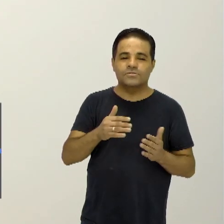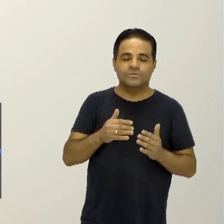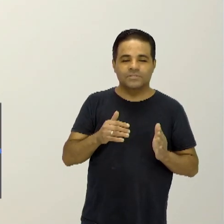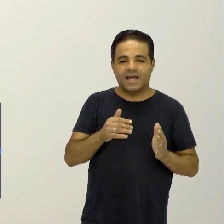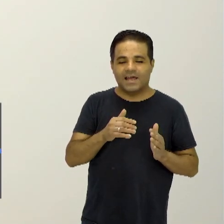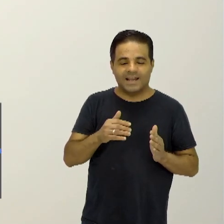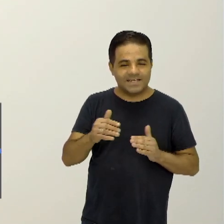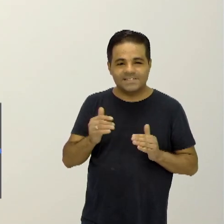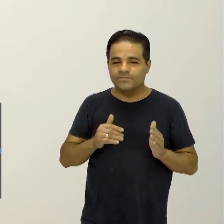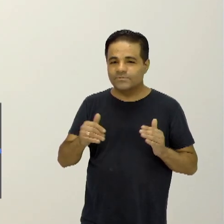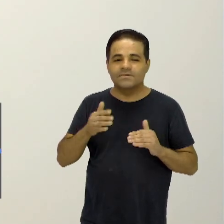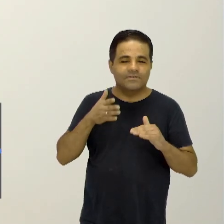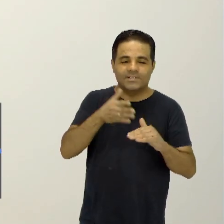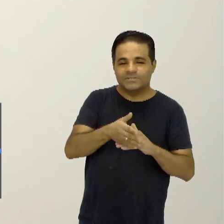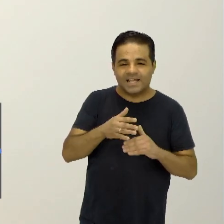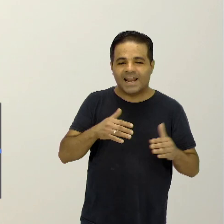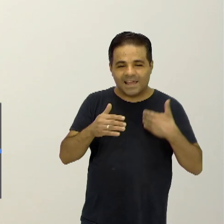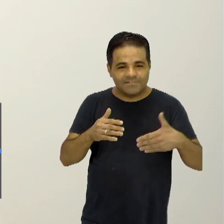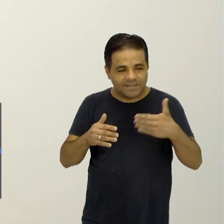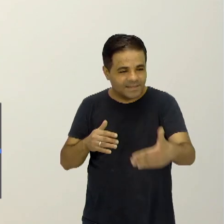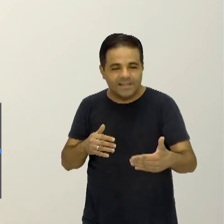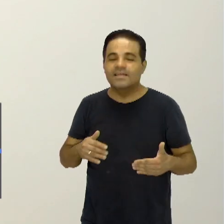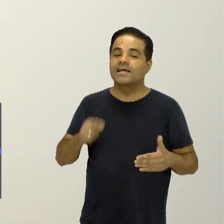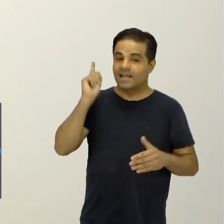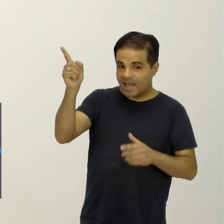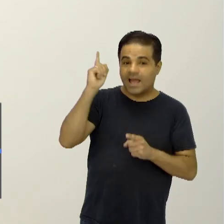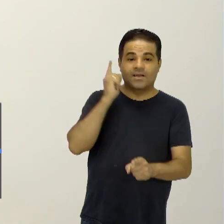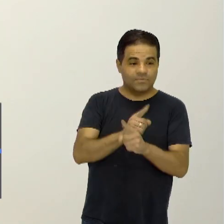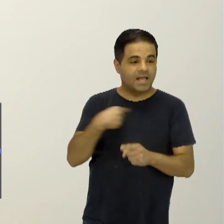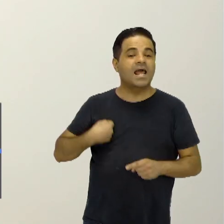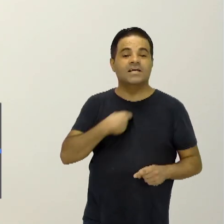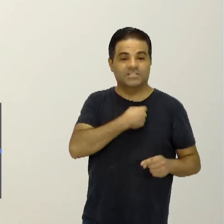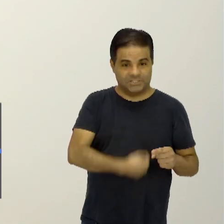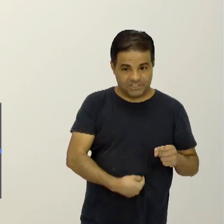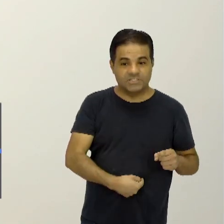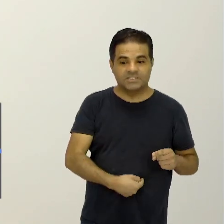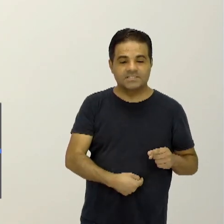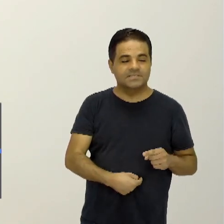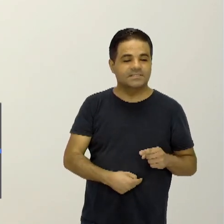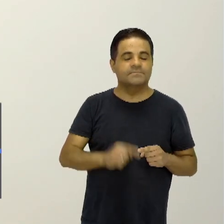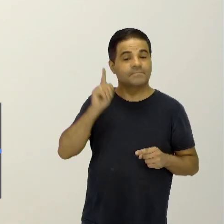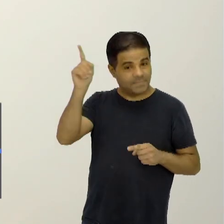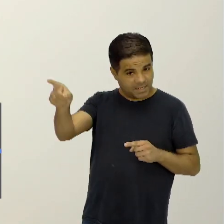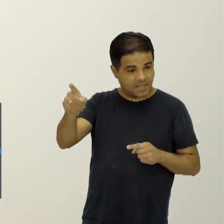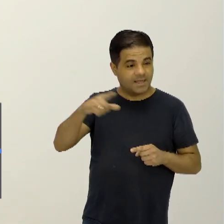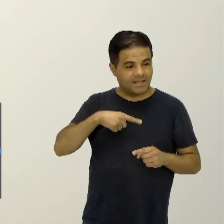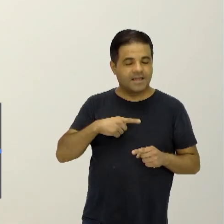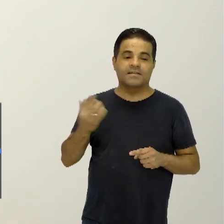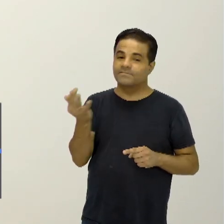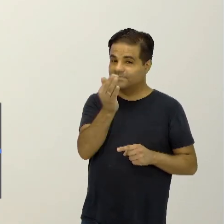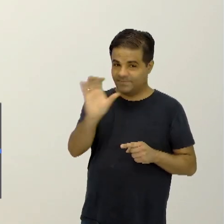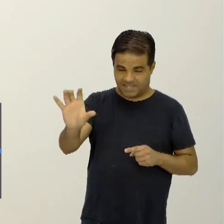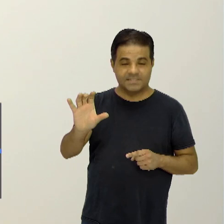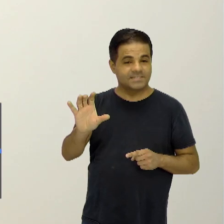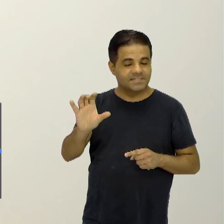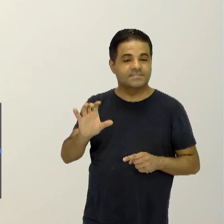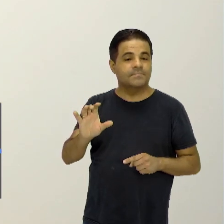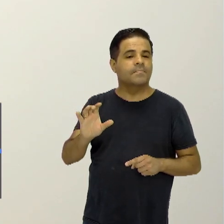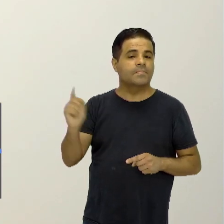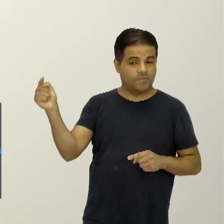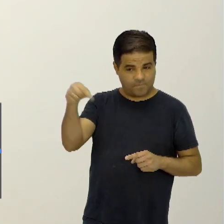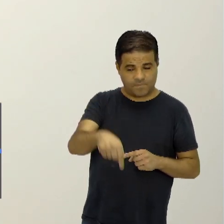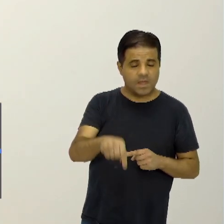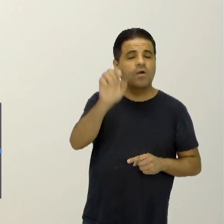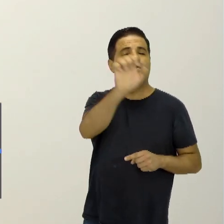Hong Kong? Bem longe daqui? Lá na China, vamos pensar assim, né? Lá na China. França, eu já venho para a